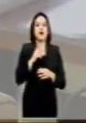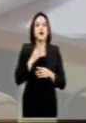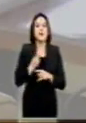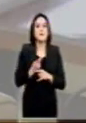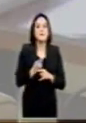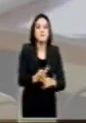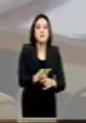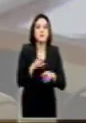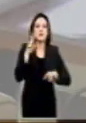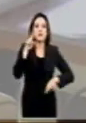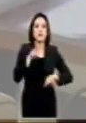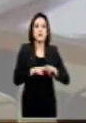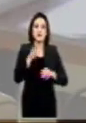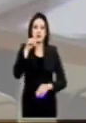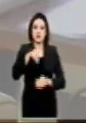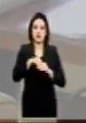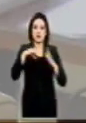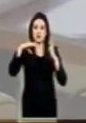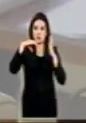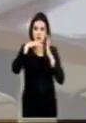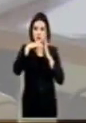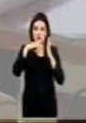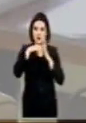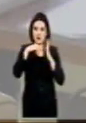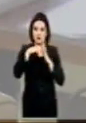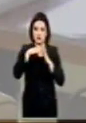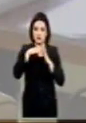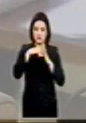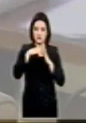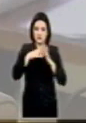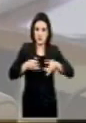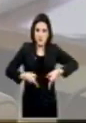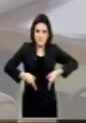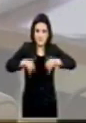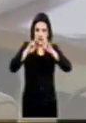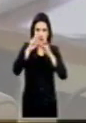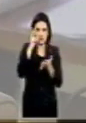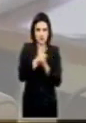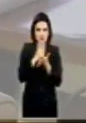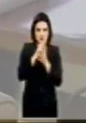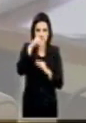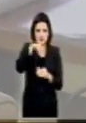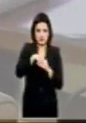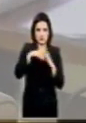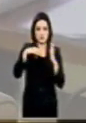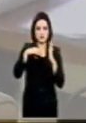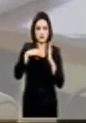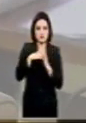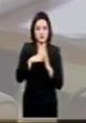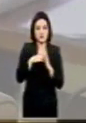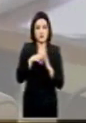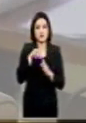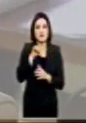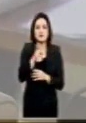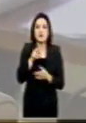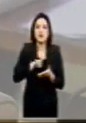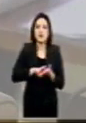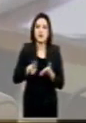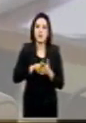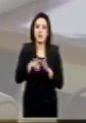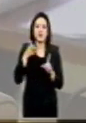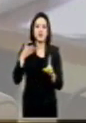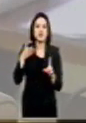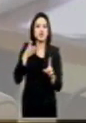nas dependências, portanto, nas dependências físicas do Senado Federal, desde que não direcionada a